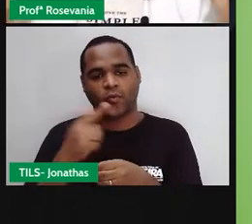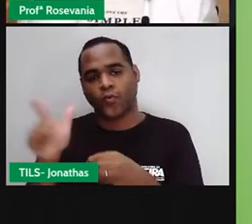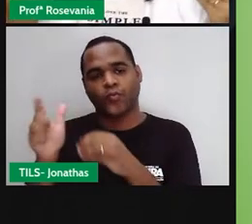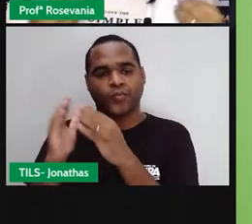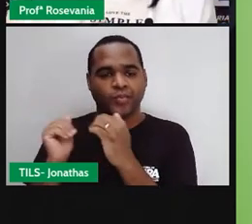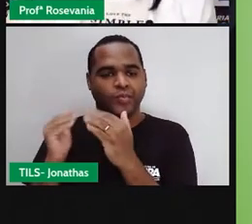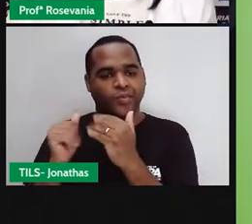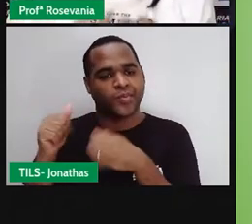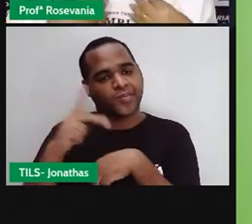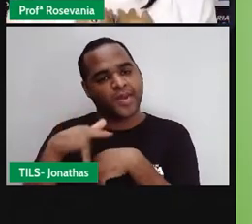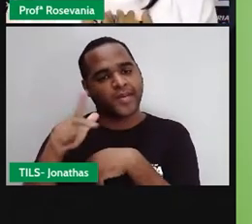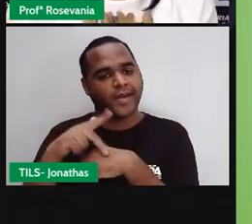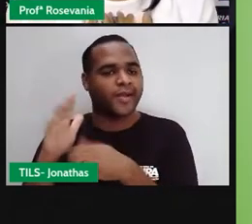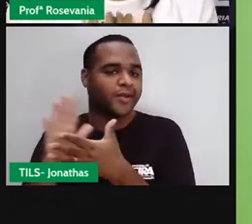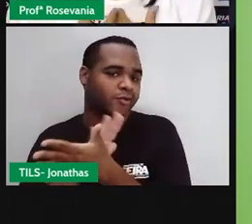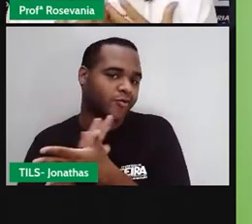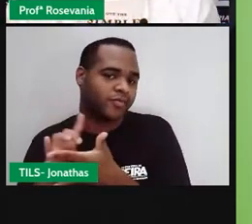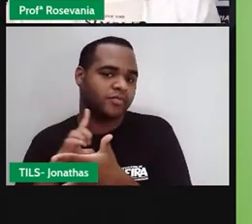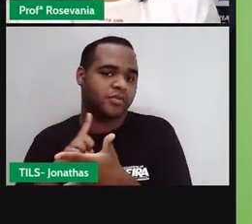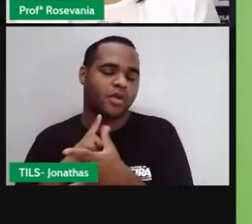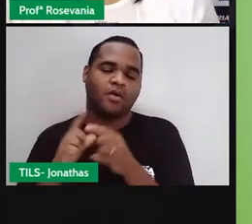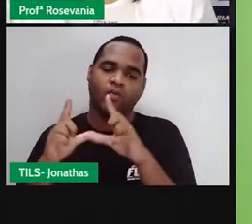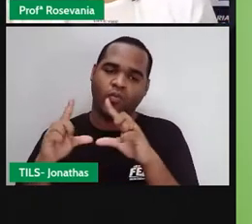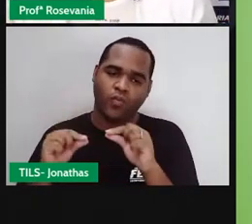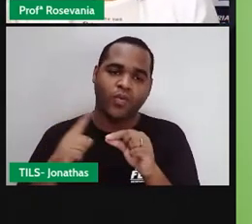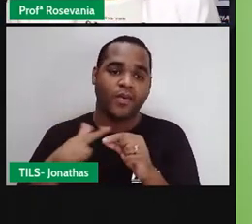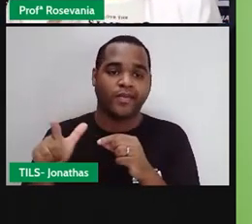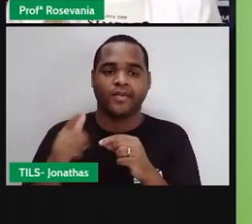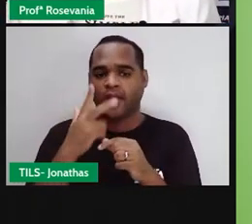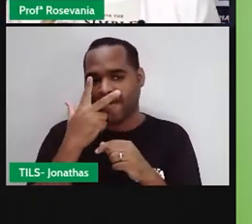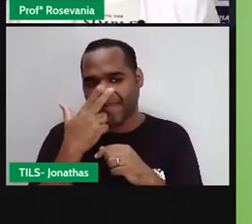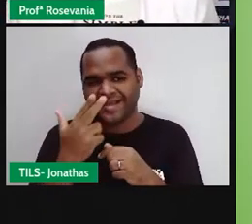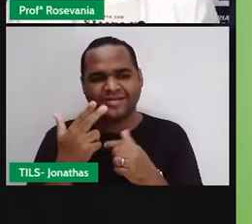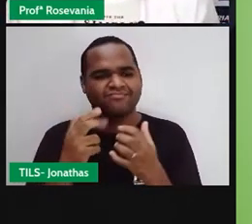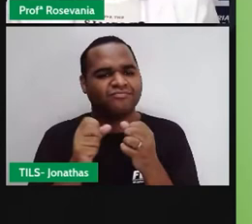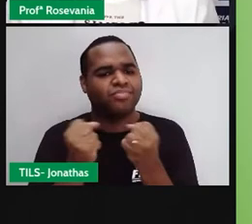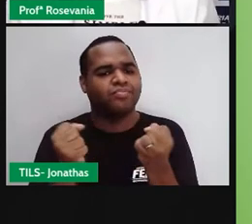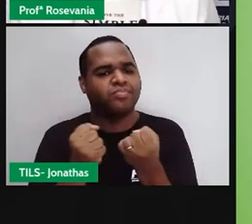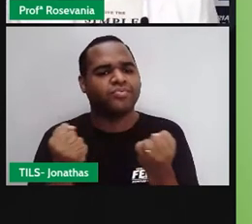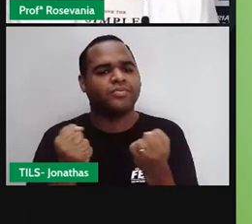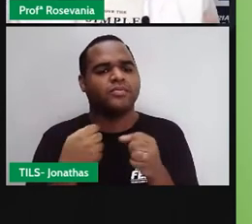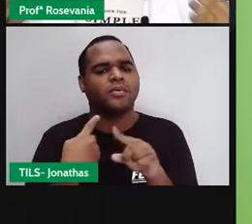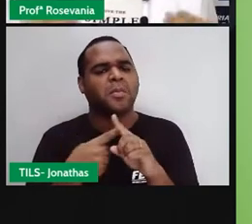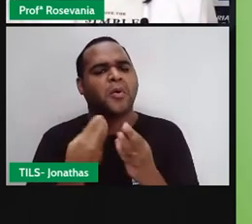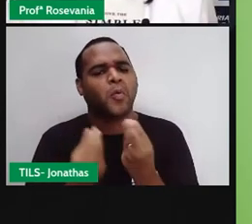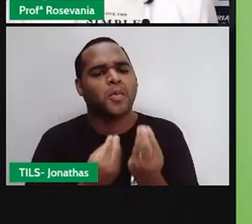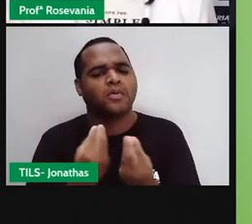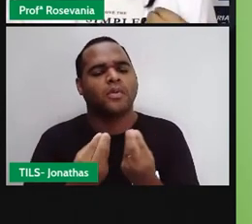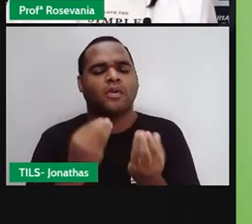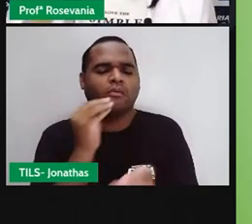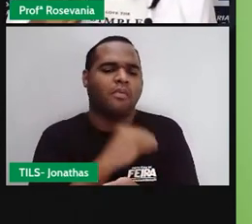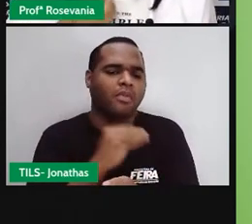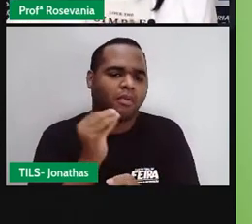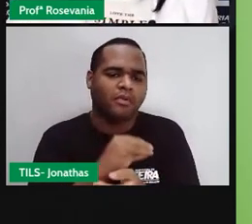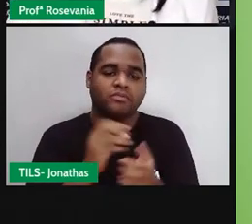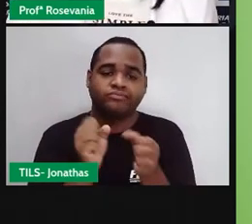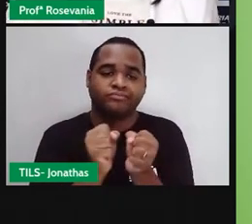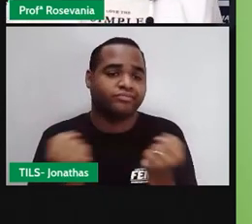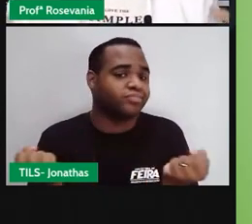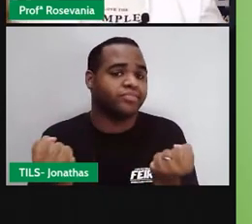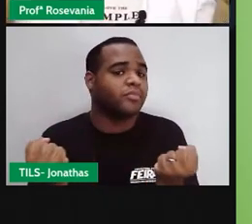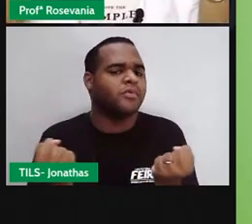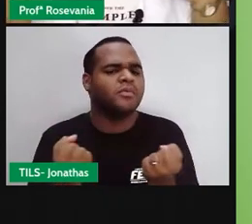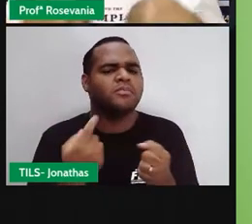países, e aí os países, como no caso nosso, começou a quebrar também porque não tinha para quem vender. E a partir daí eles começaram a